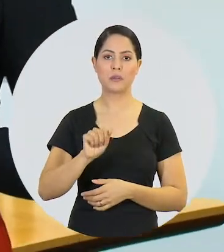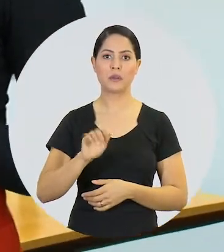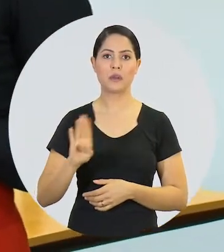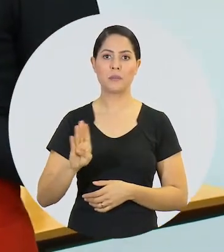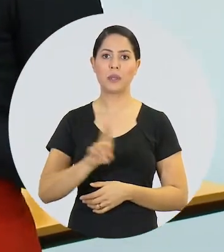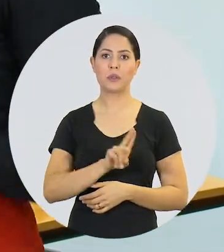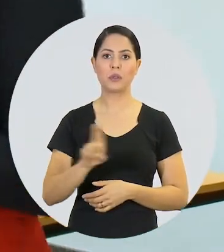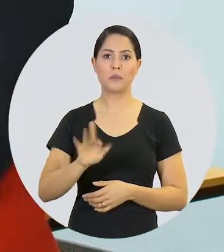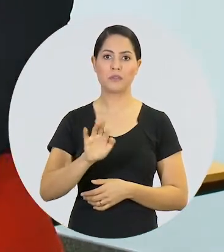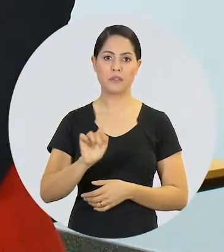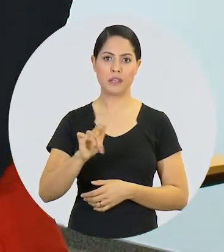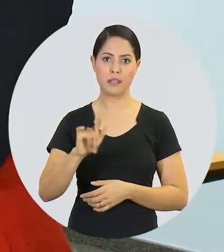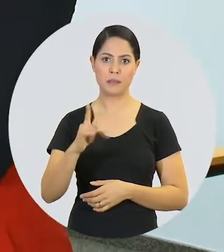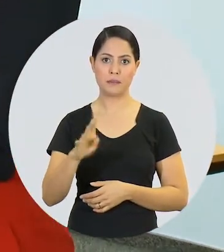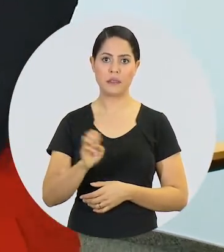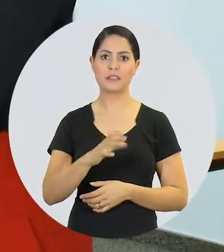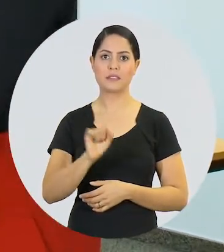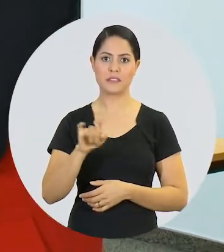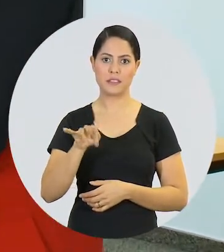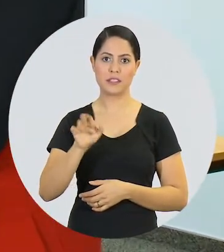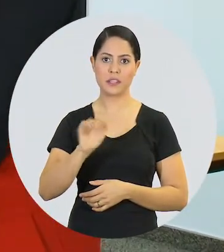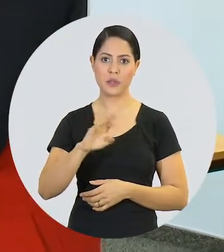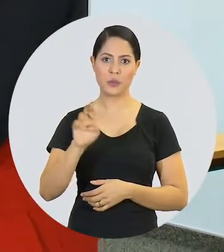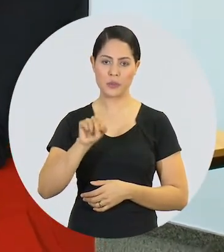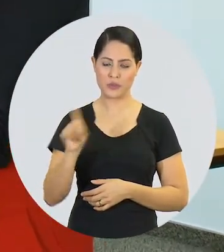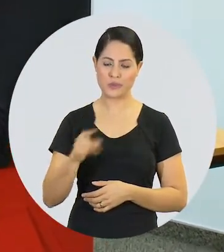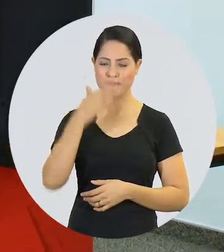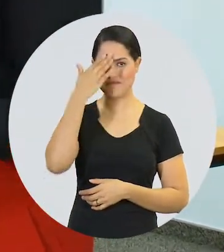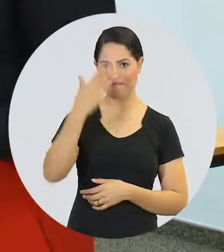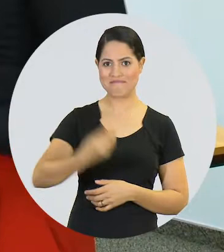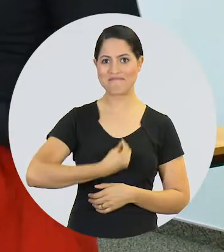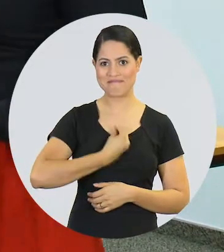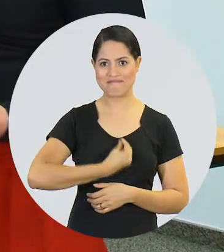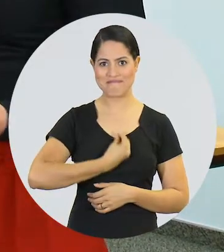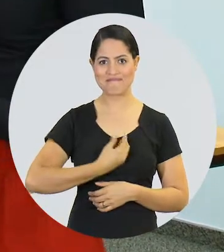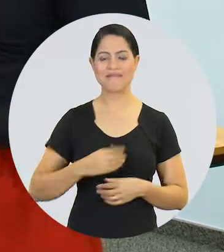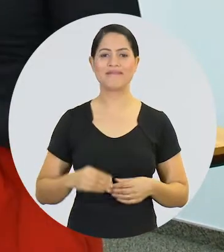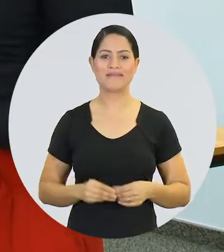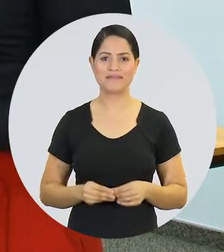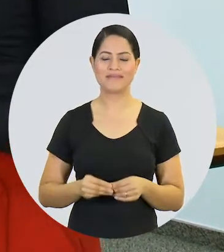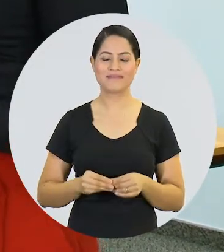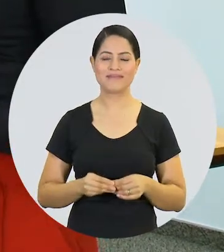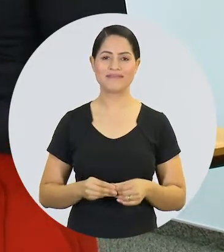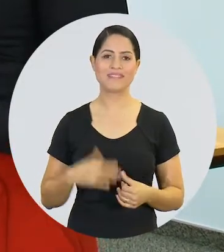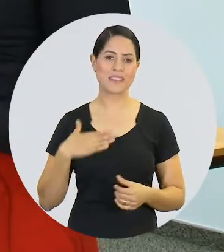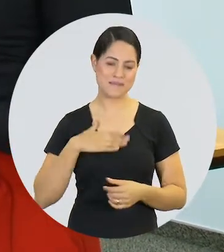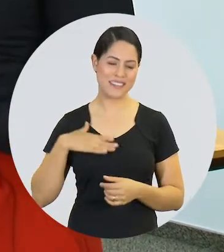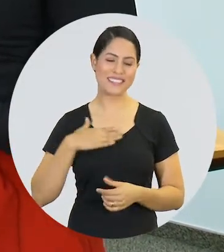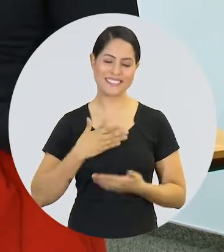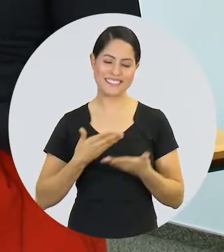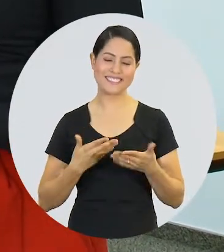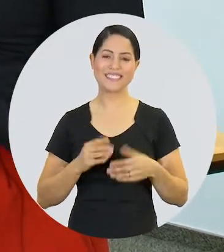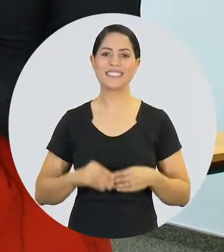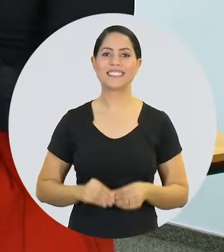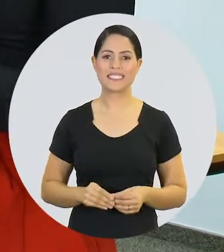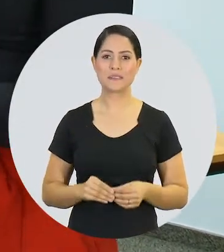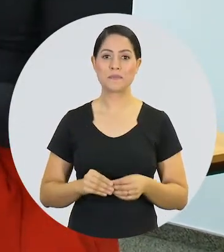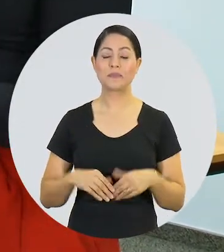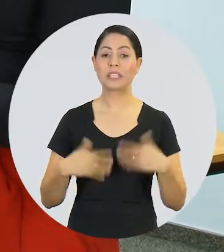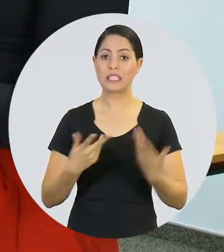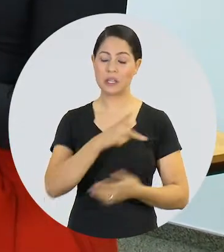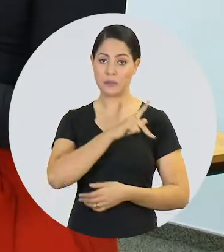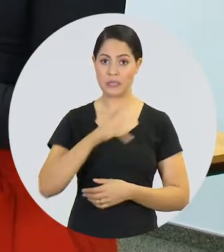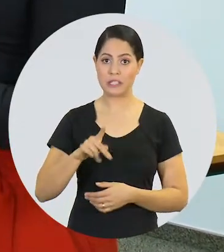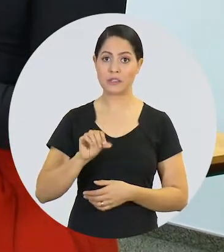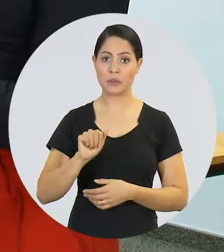da Ordem dos Advogados do Brasil, Felipe Santa Cruz. Muito obrigada por mais uma vez estar conosco aqui no OAB Entrevista. É sempre um prazer.